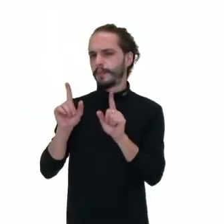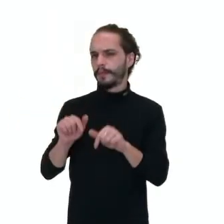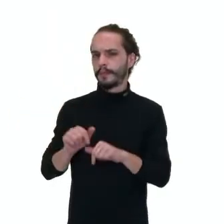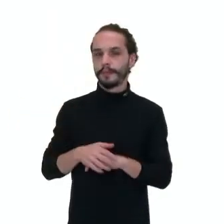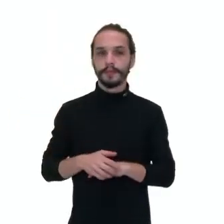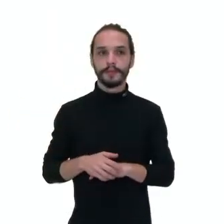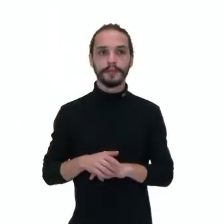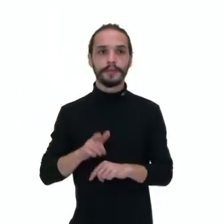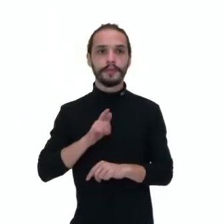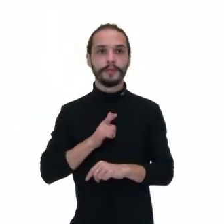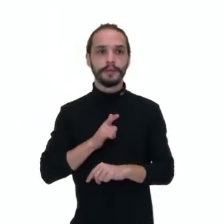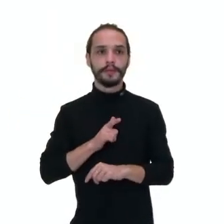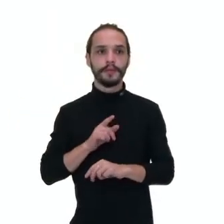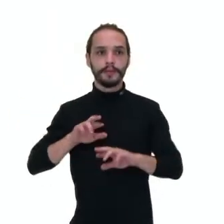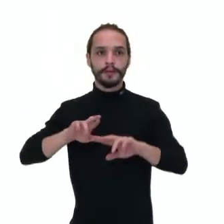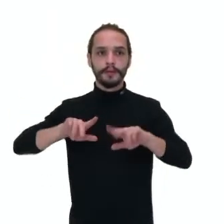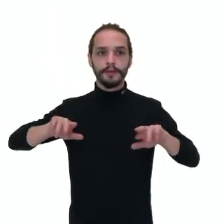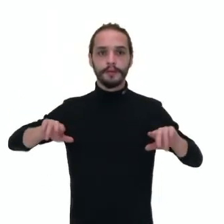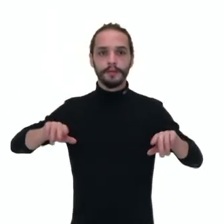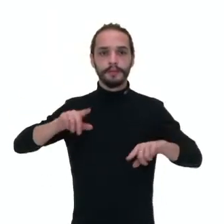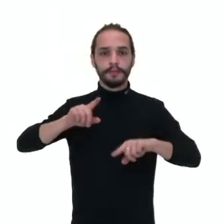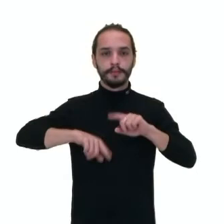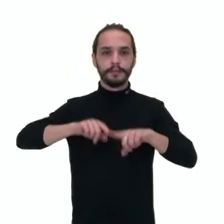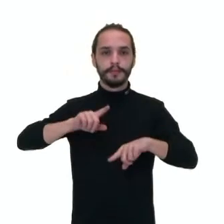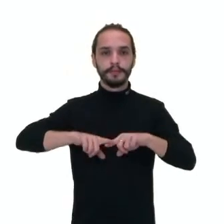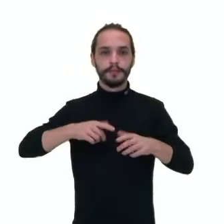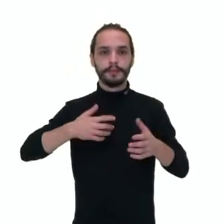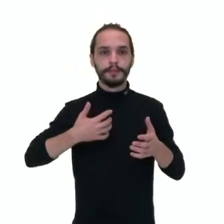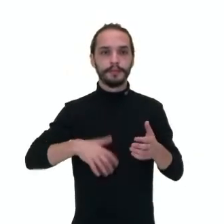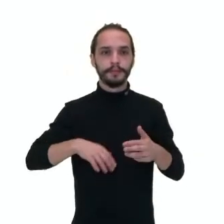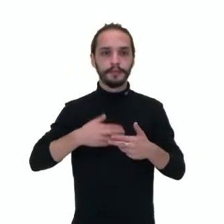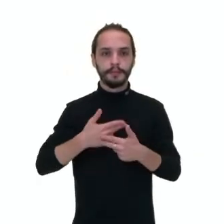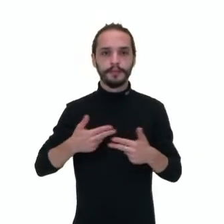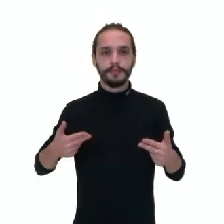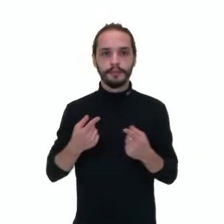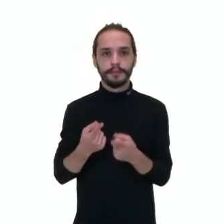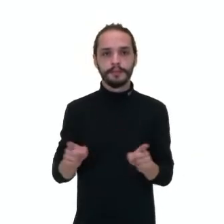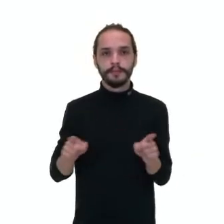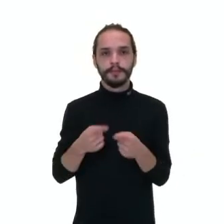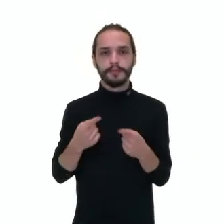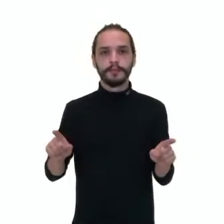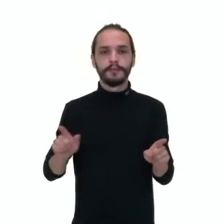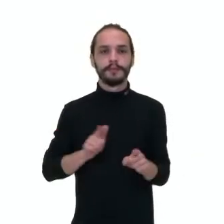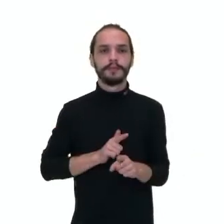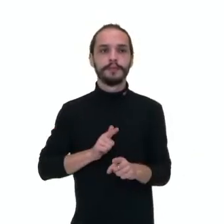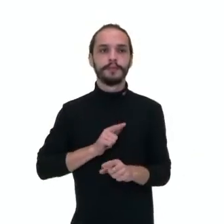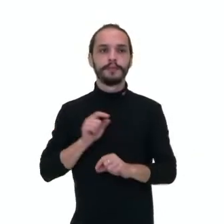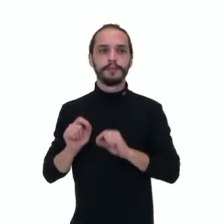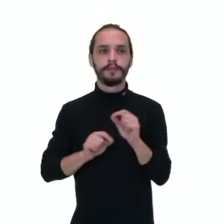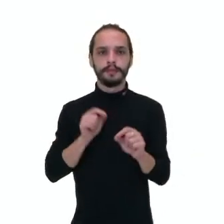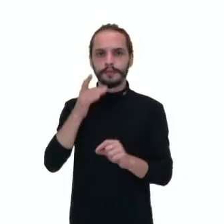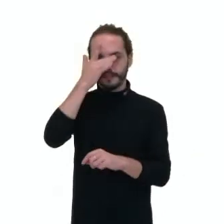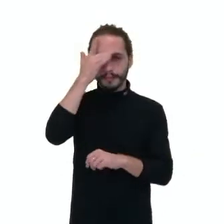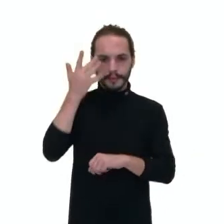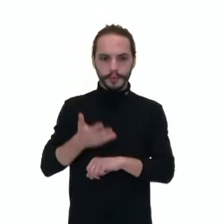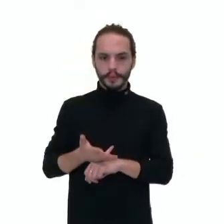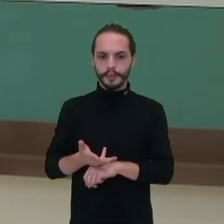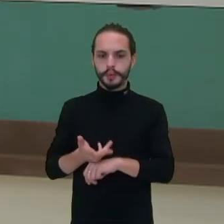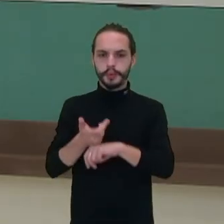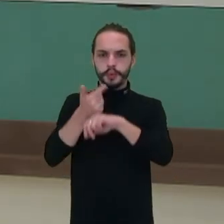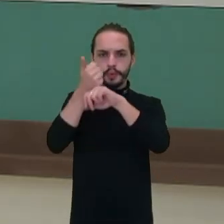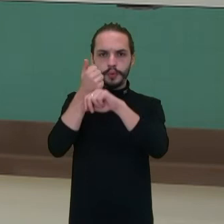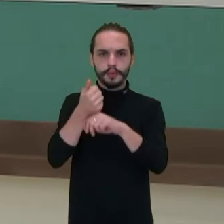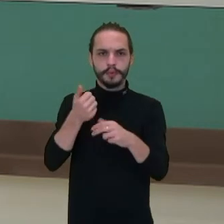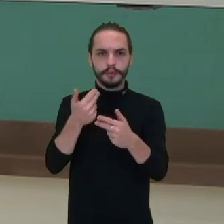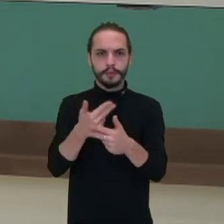grandes instrumentistas. Eles começam a treinar por muitas horas, eles começam a se tornar pessoas de muita habilidade nos seus instrumentos e fazem a